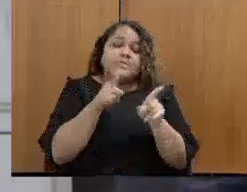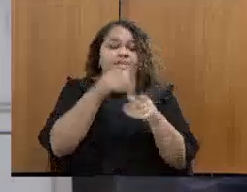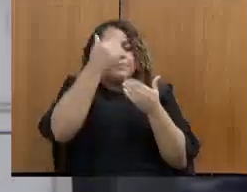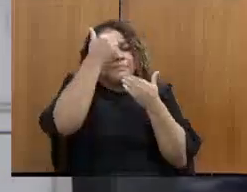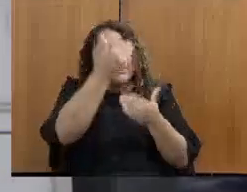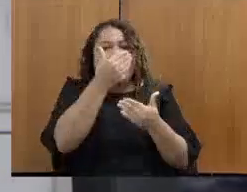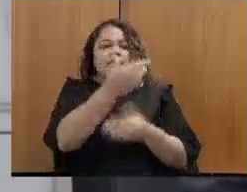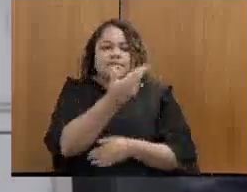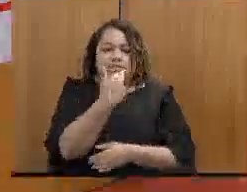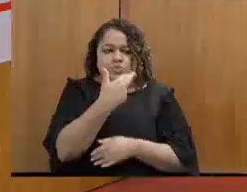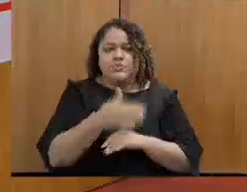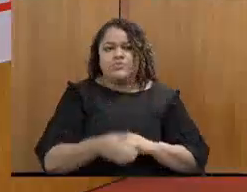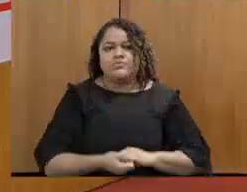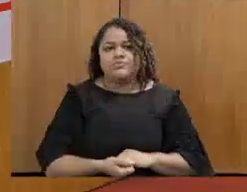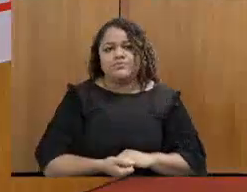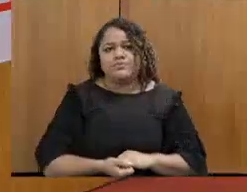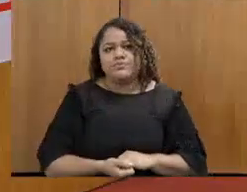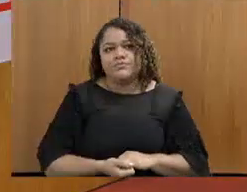respostas